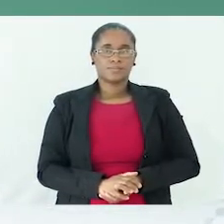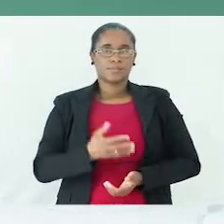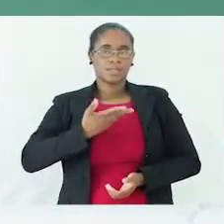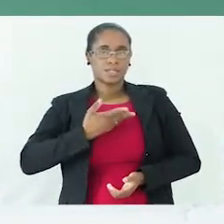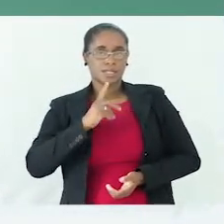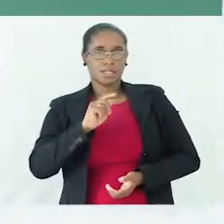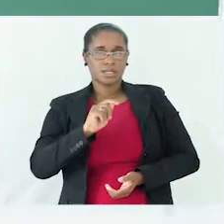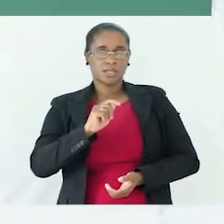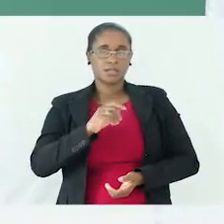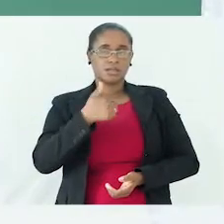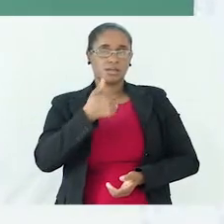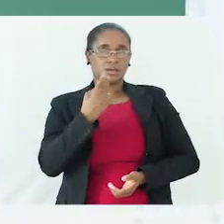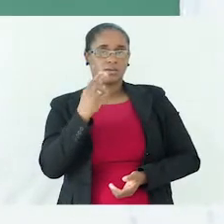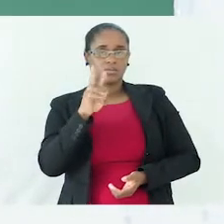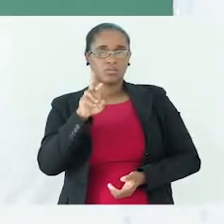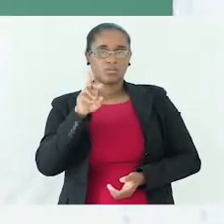de burro.